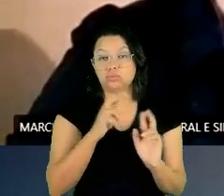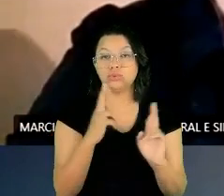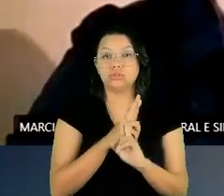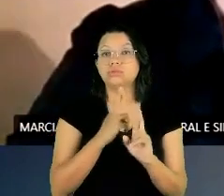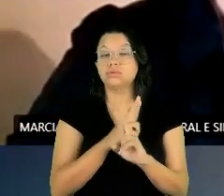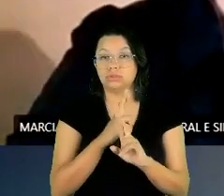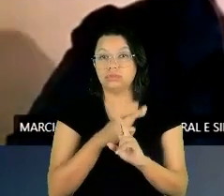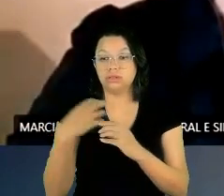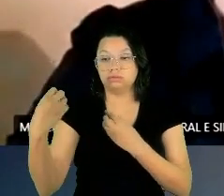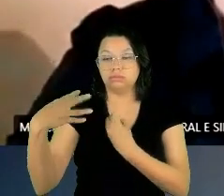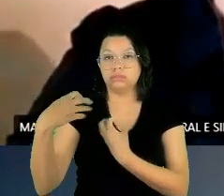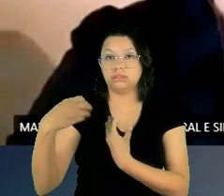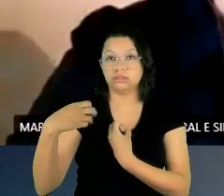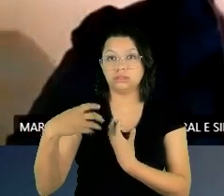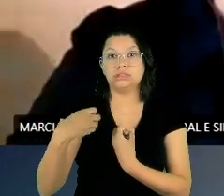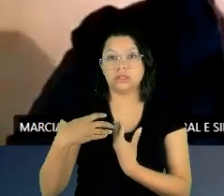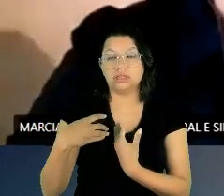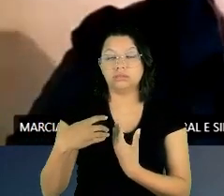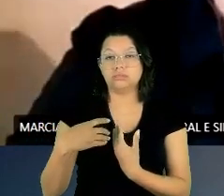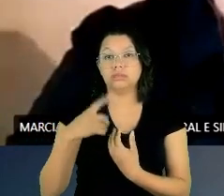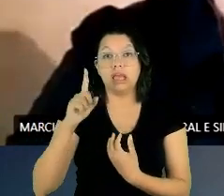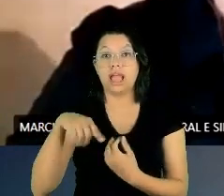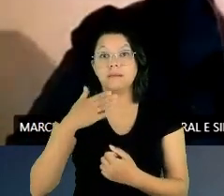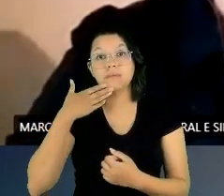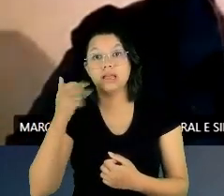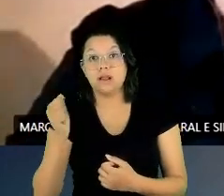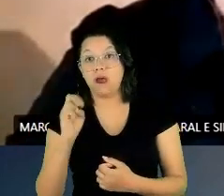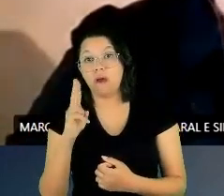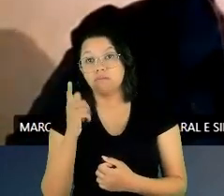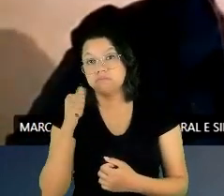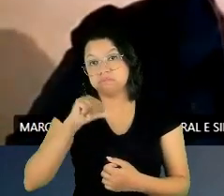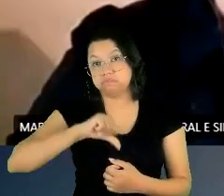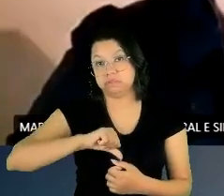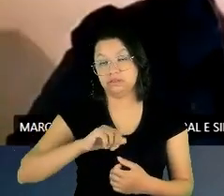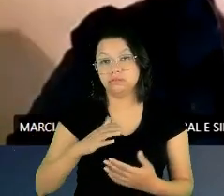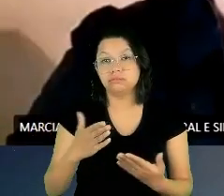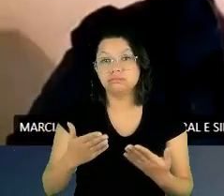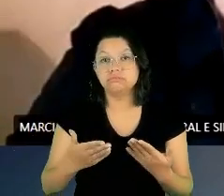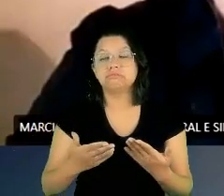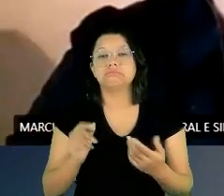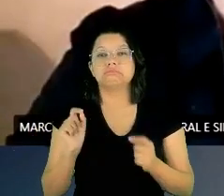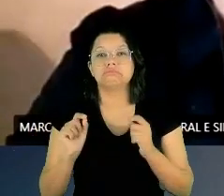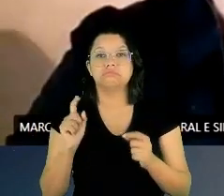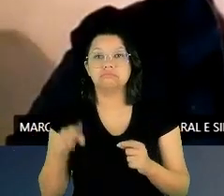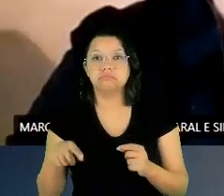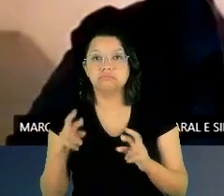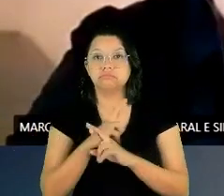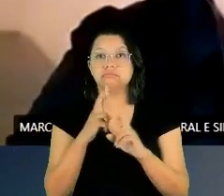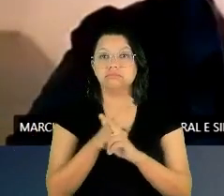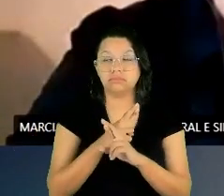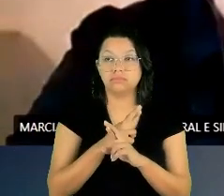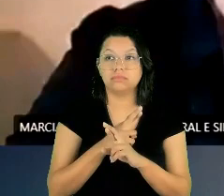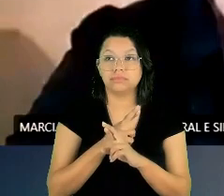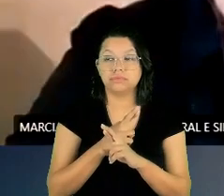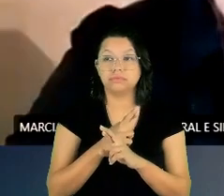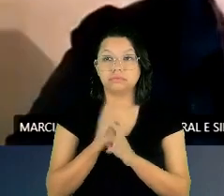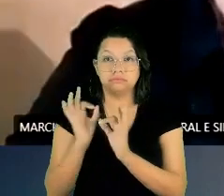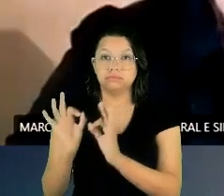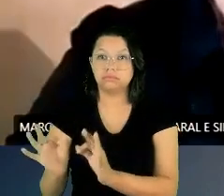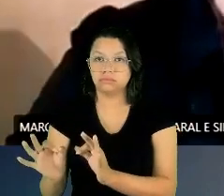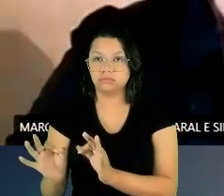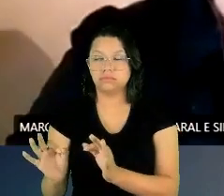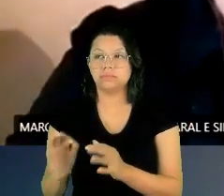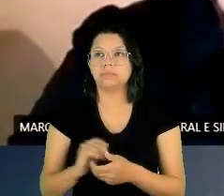família, os meus modelos de relacionamento me ensinaram que é vantajoso ou não é vantajoso, ou que é o